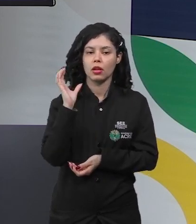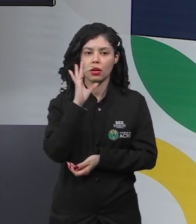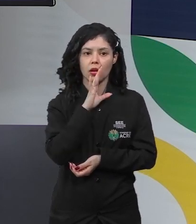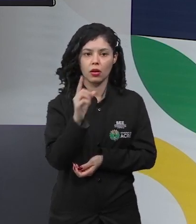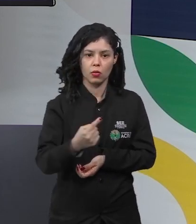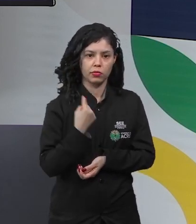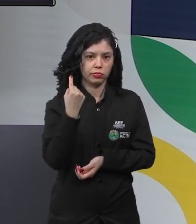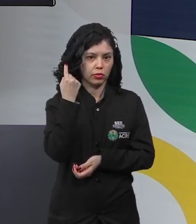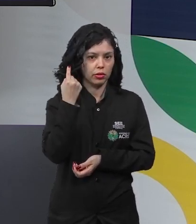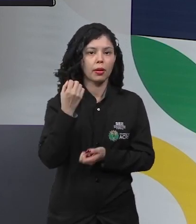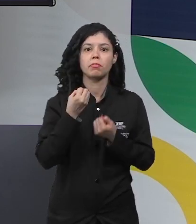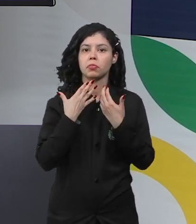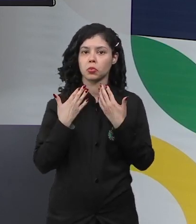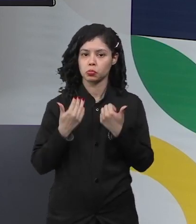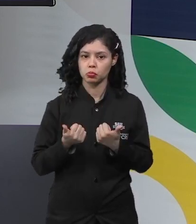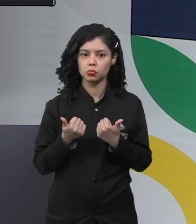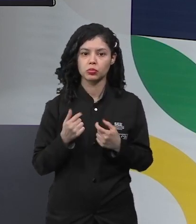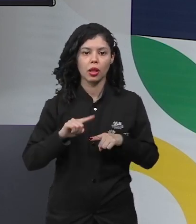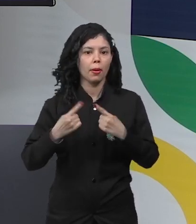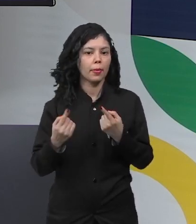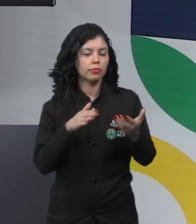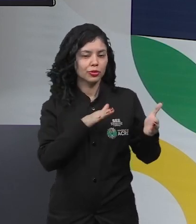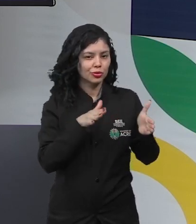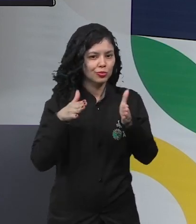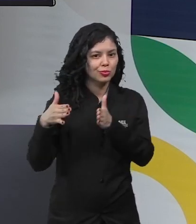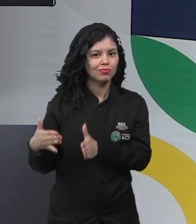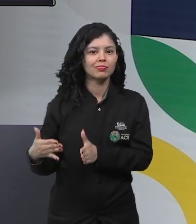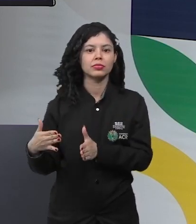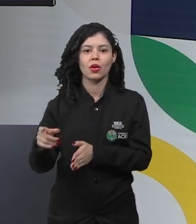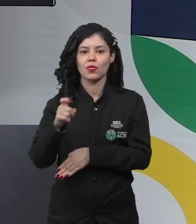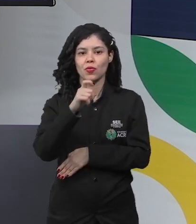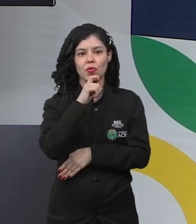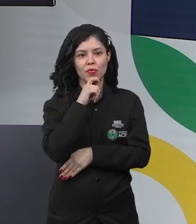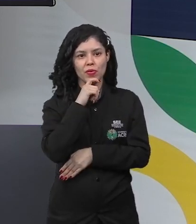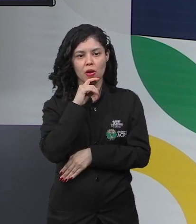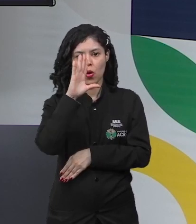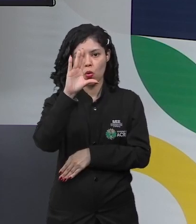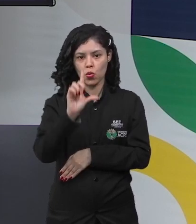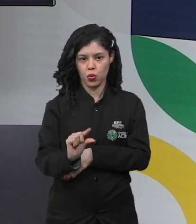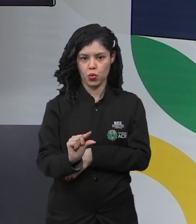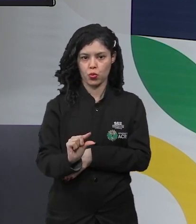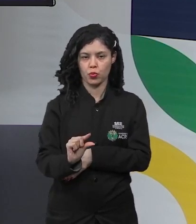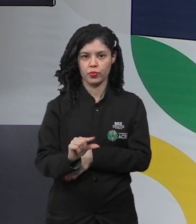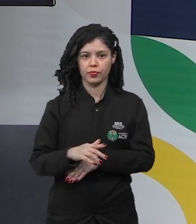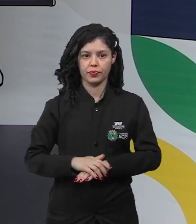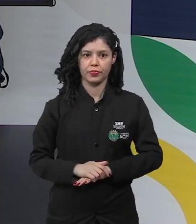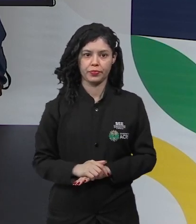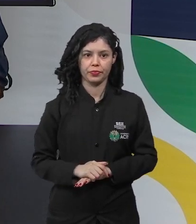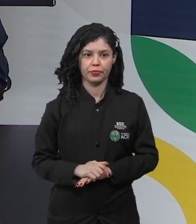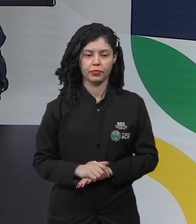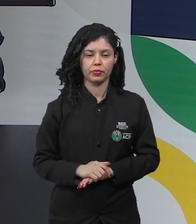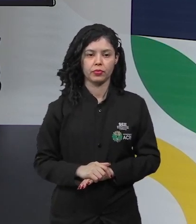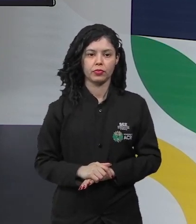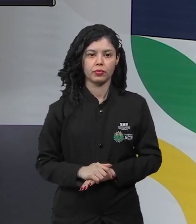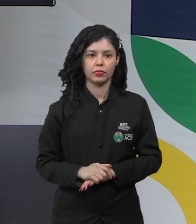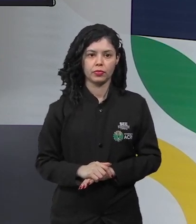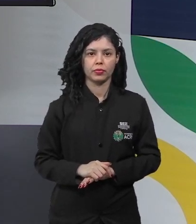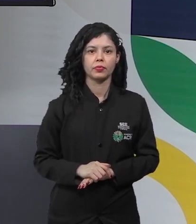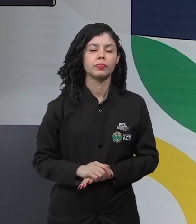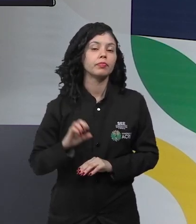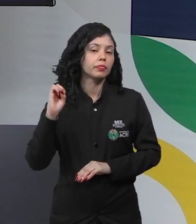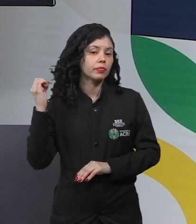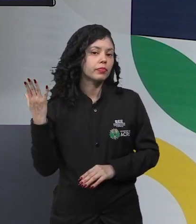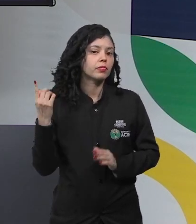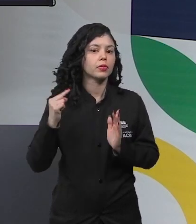a eficiência dele está ótima. Mas a partir do momento que vem o frio, a eficiência dele pode abaixar. Então, isso se